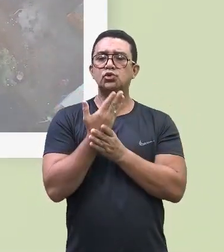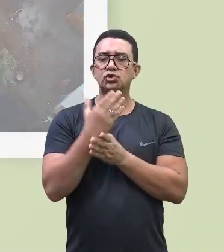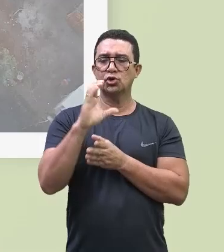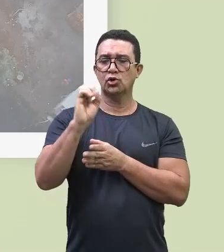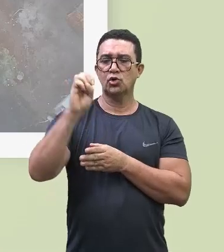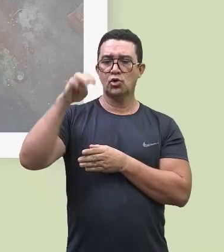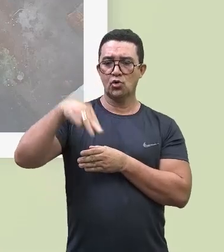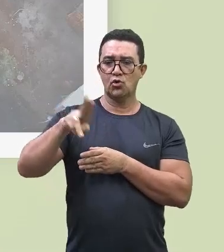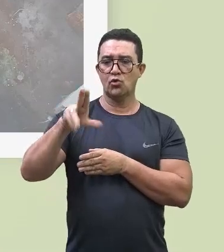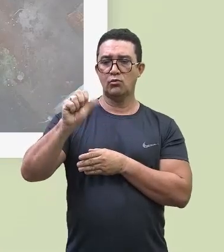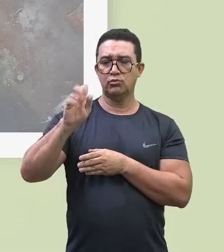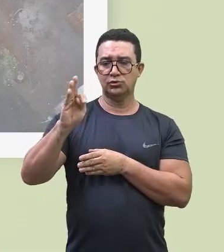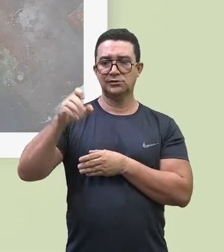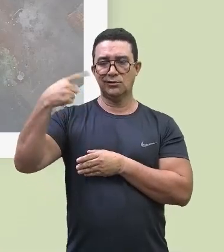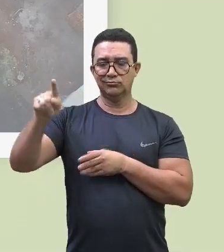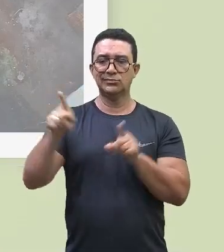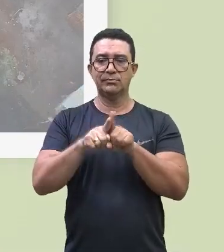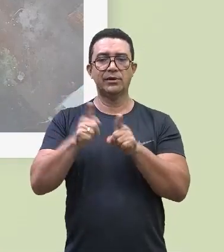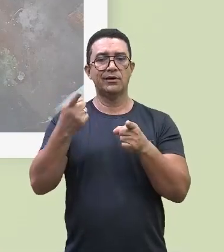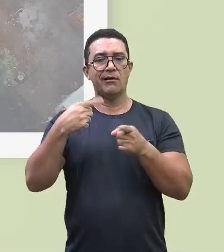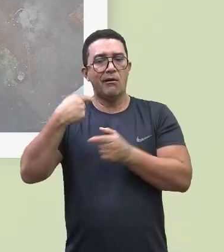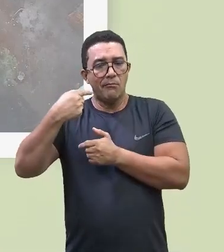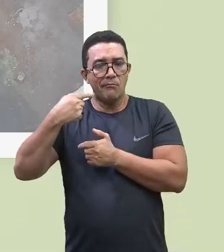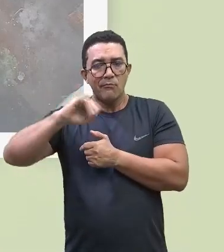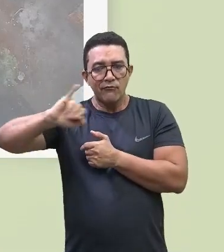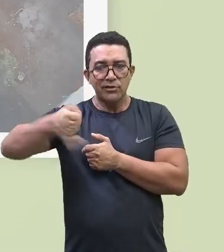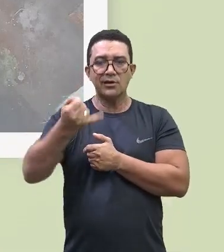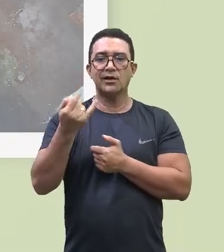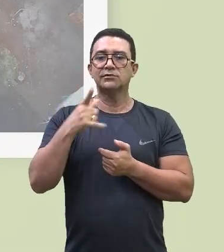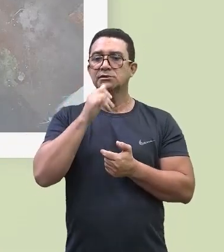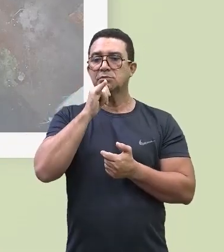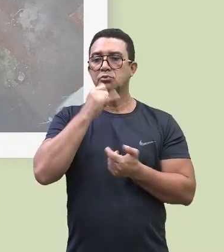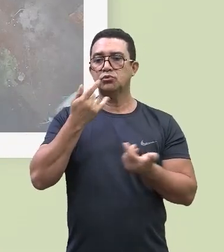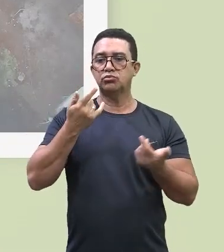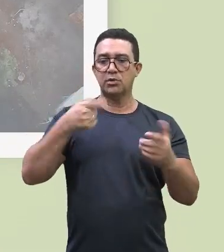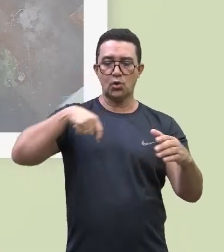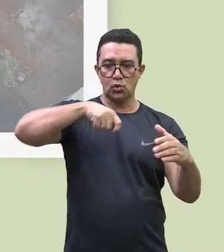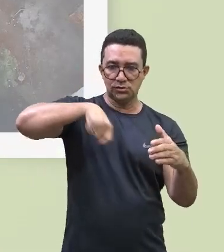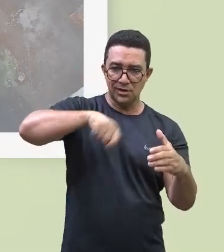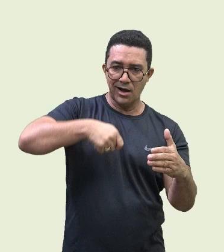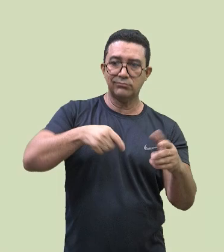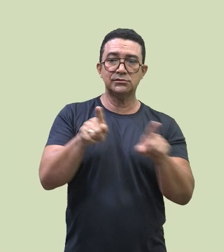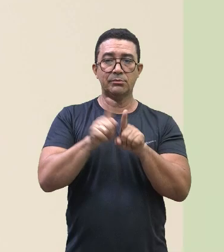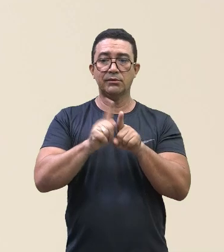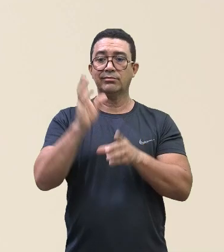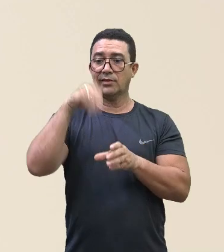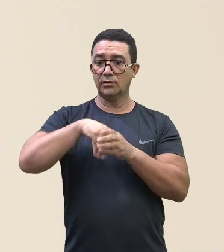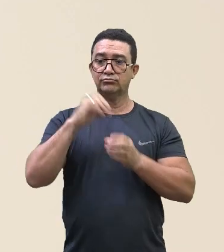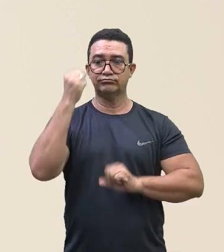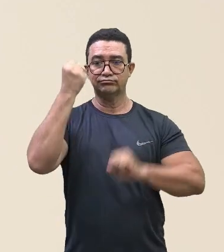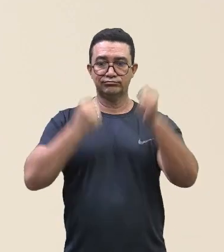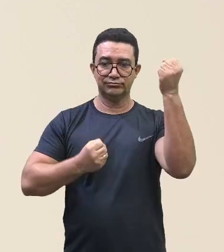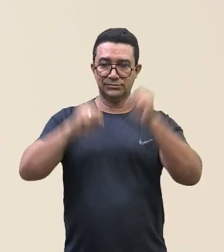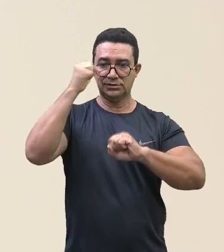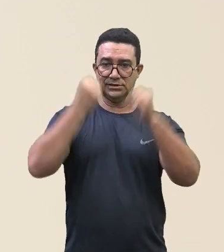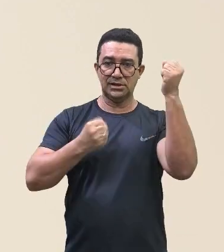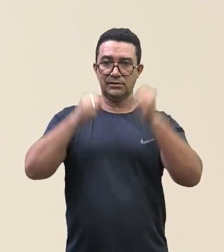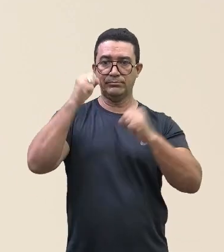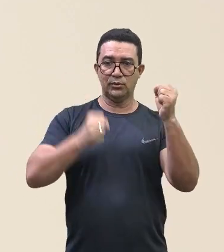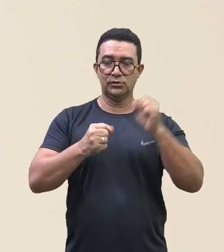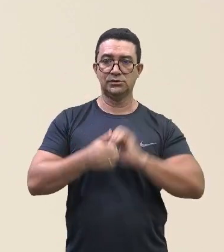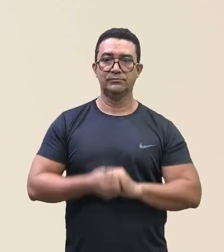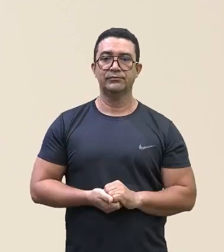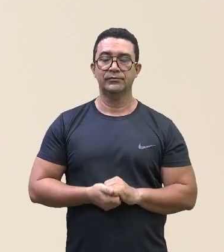em processos de aquecimento, como é o caso do cozimento, e em processos industriais. Por aqui a gente falou mais sobre